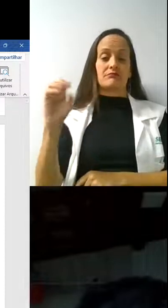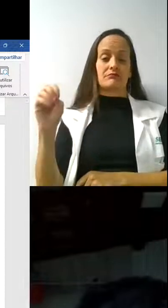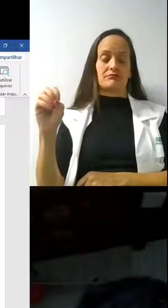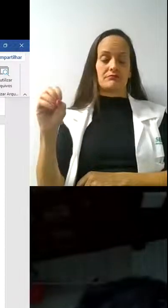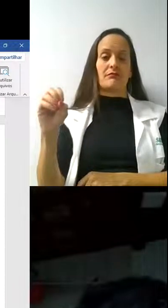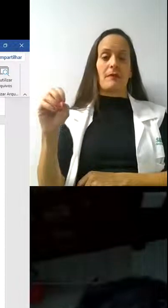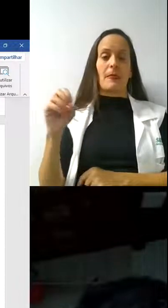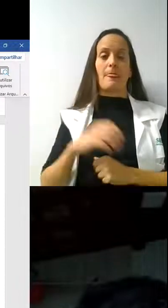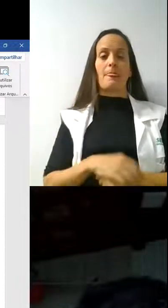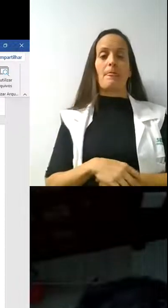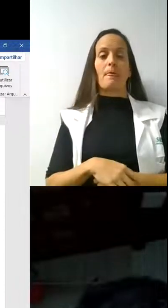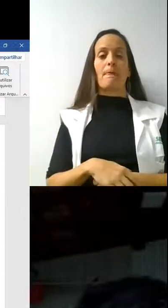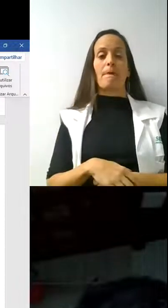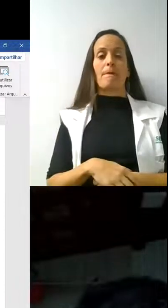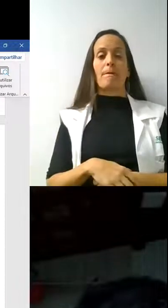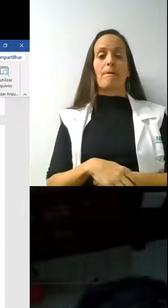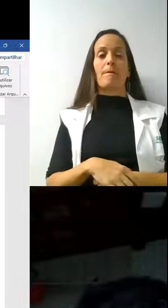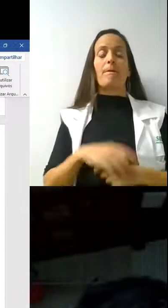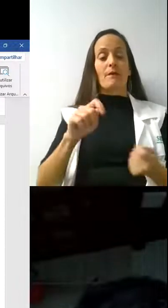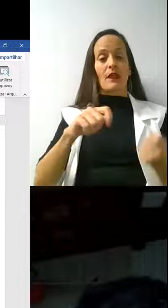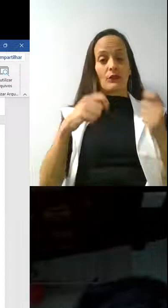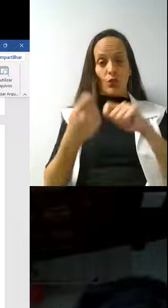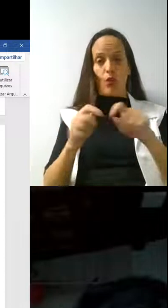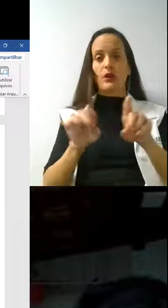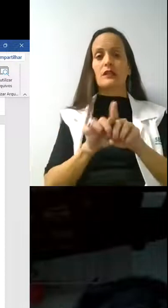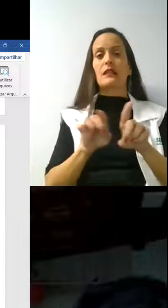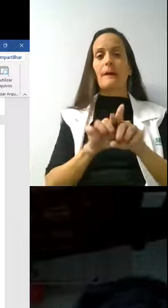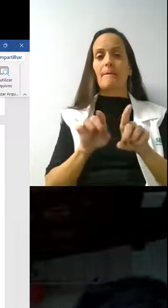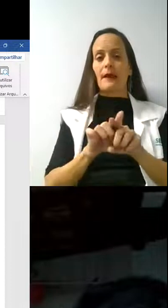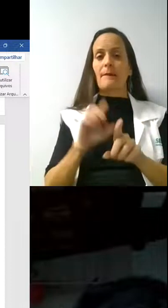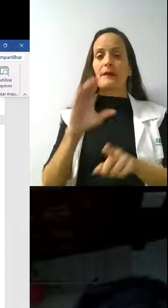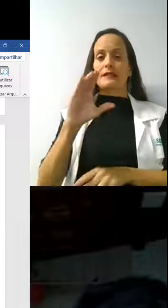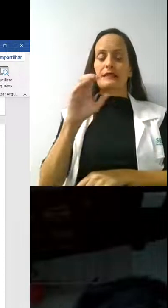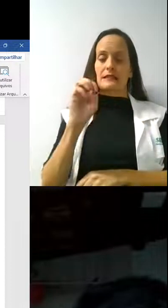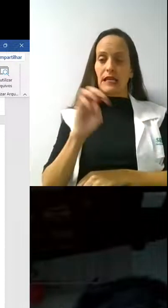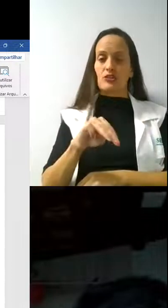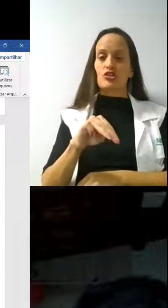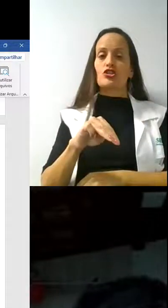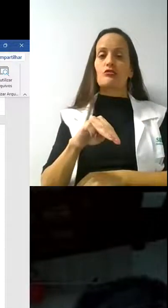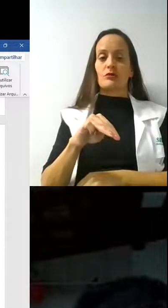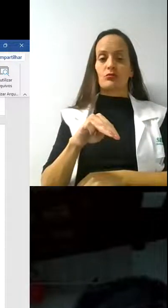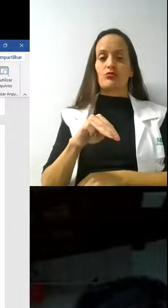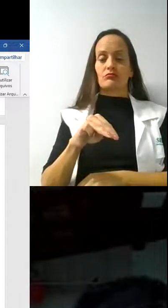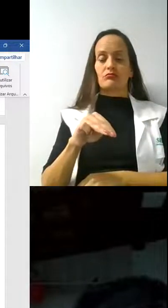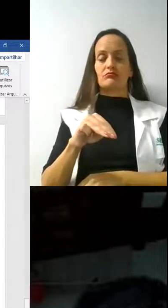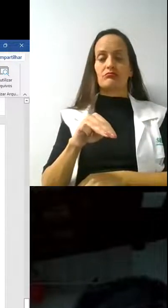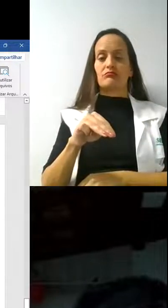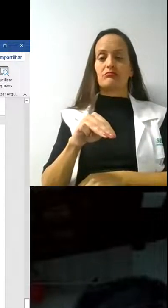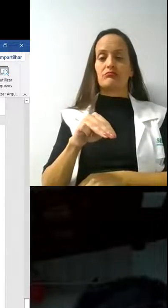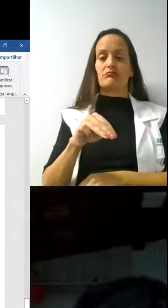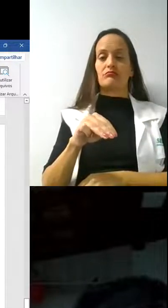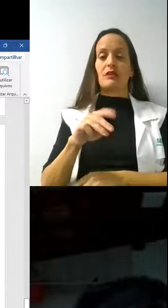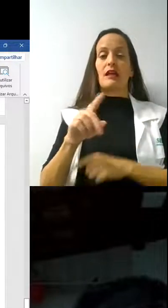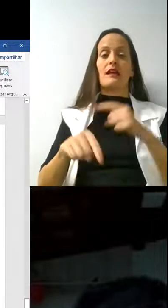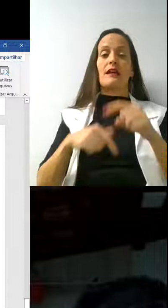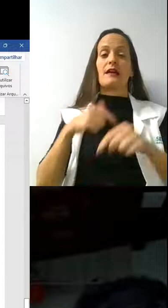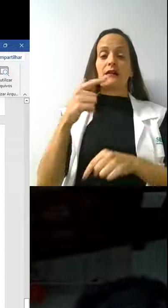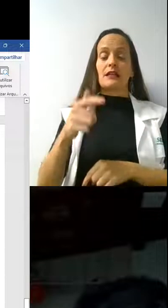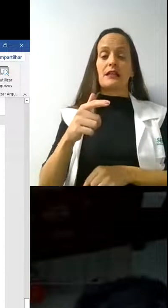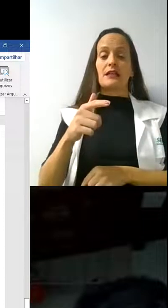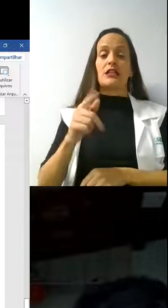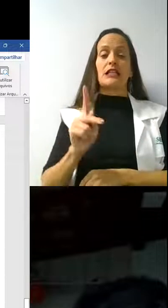representar 210 metros em centímetros. Adiciono o quê? 2 zeros. Né? Porque eu estou multiplicando por 100, só adicionar 2 zeros. Agora